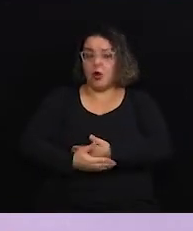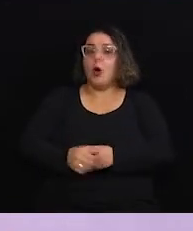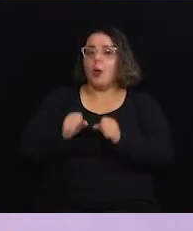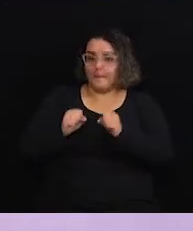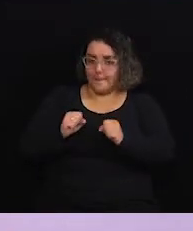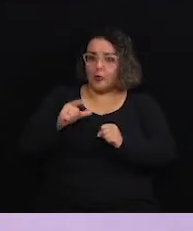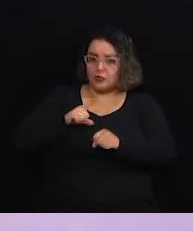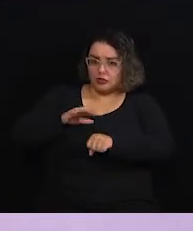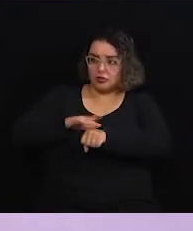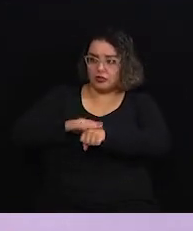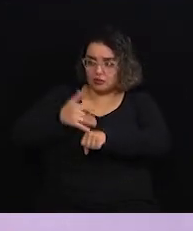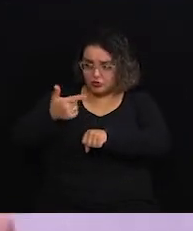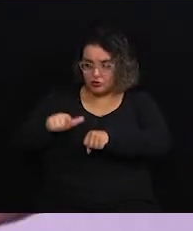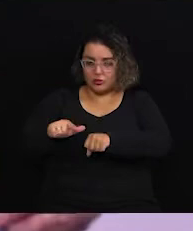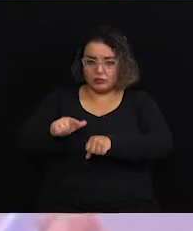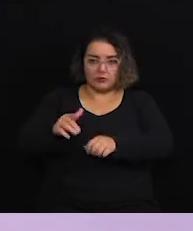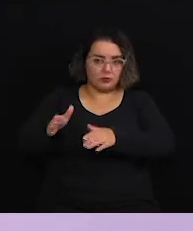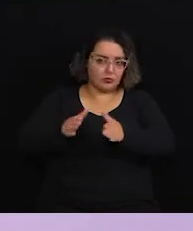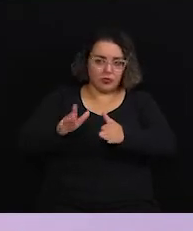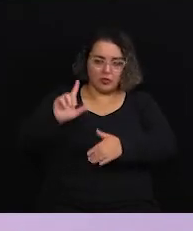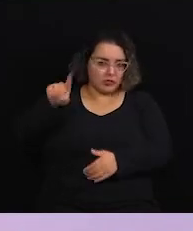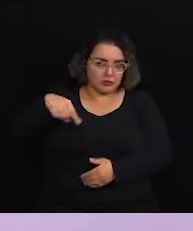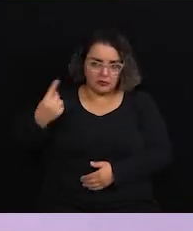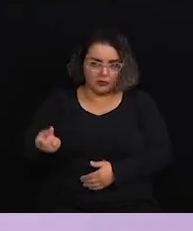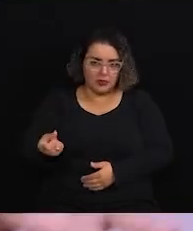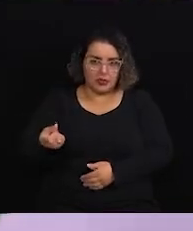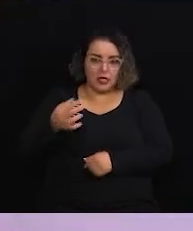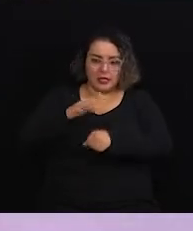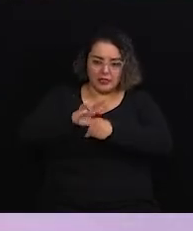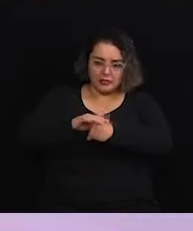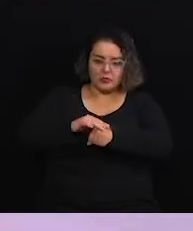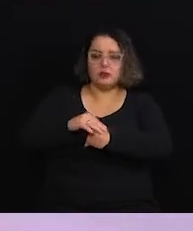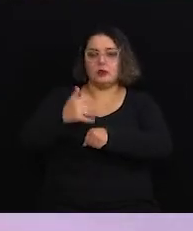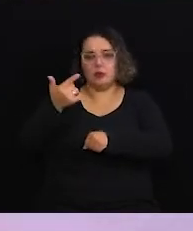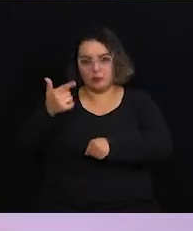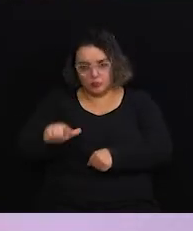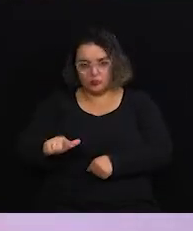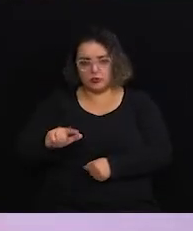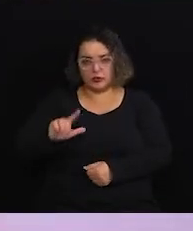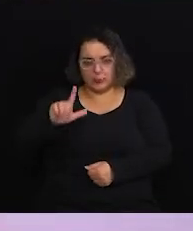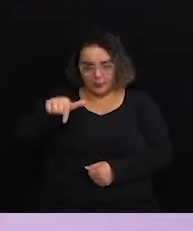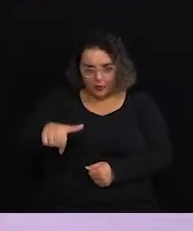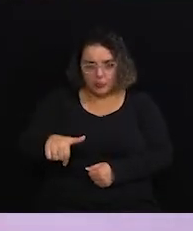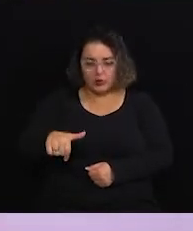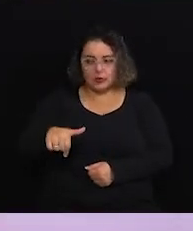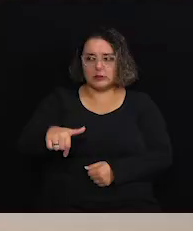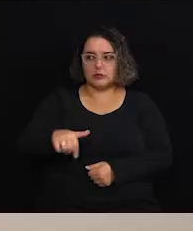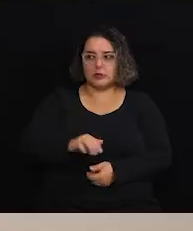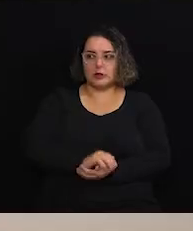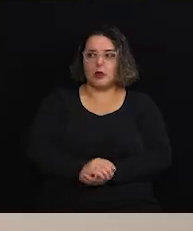a endometriose? Um tempo depois, enfim, essa doença pode surgir depois, doutora, mais tarde?